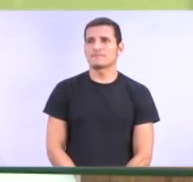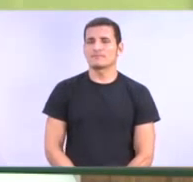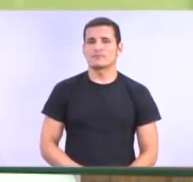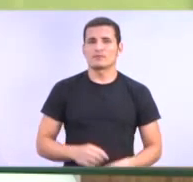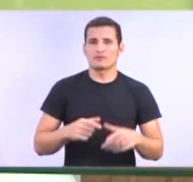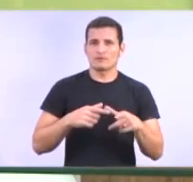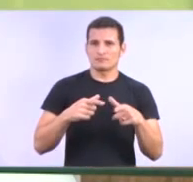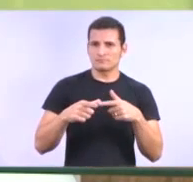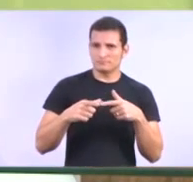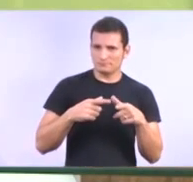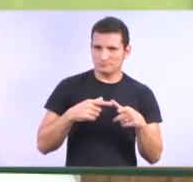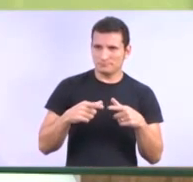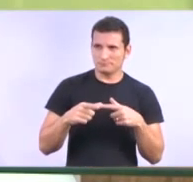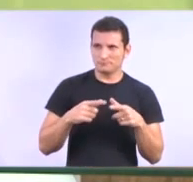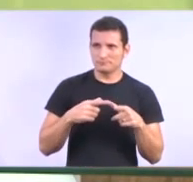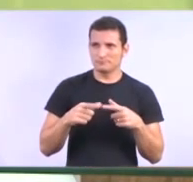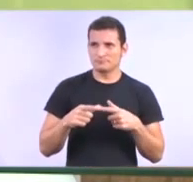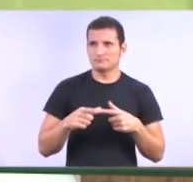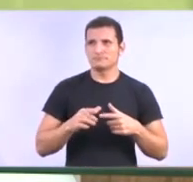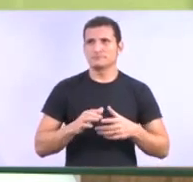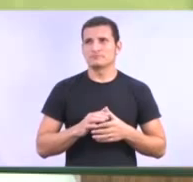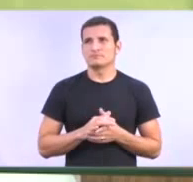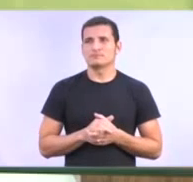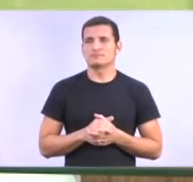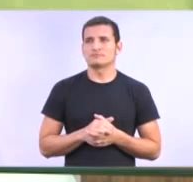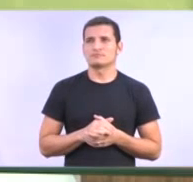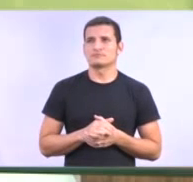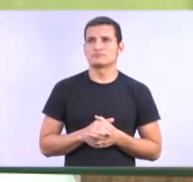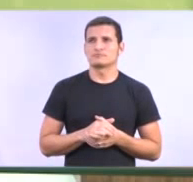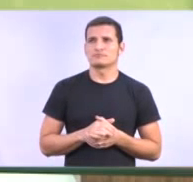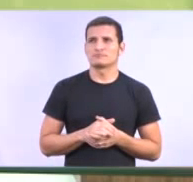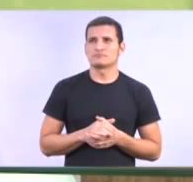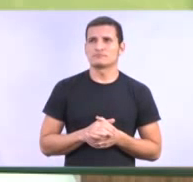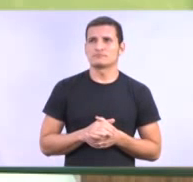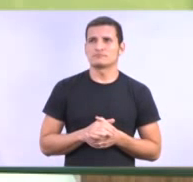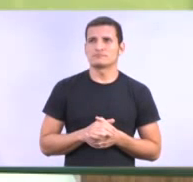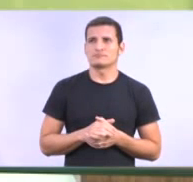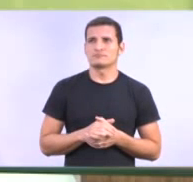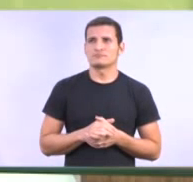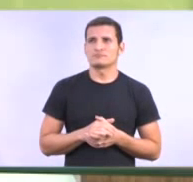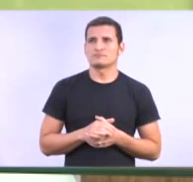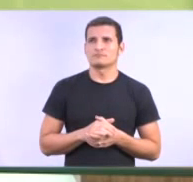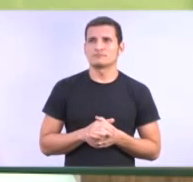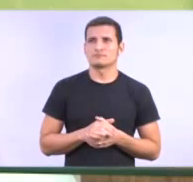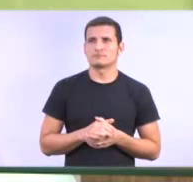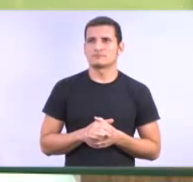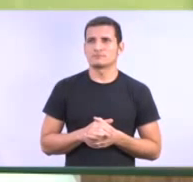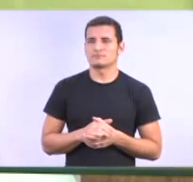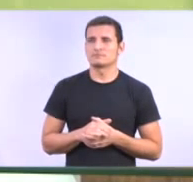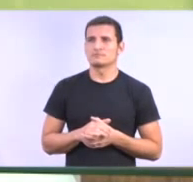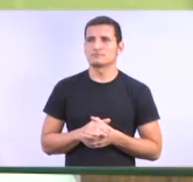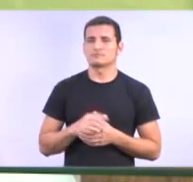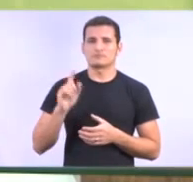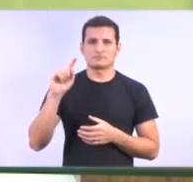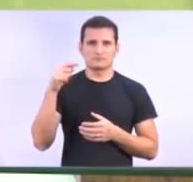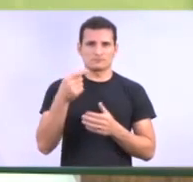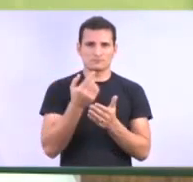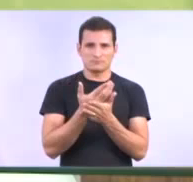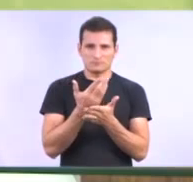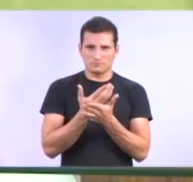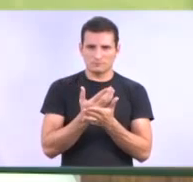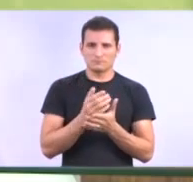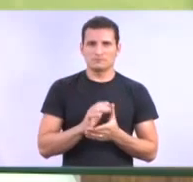estrela, que a gente pode já adiantar um pouco, né, do que a gente vai falar nas próximas aulas, que é a questão